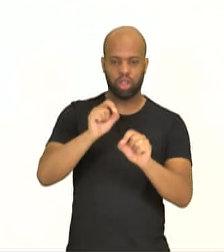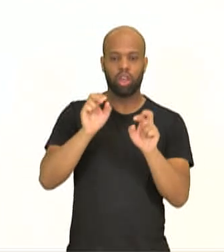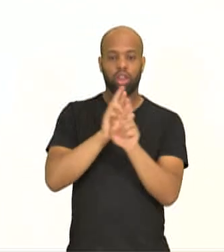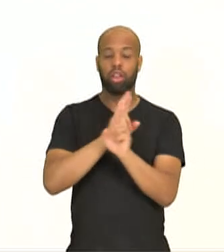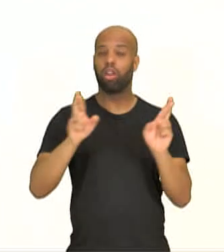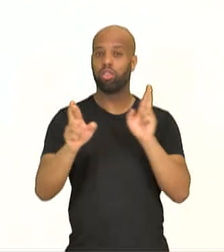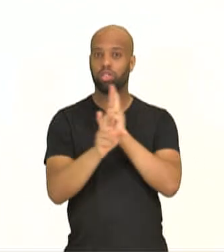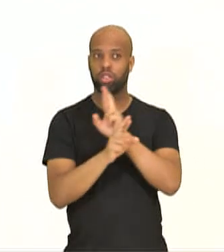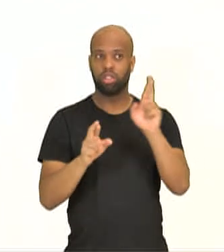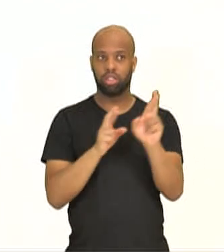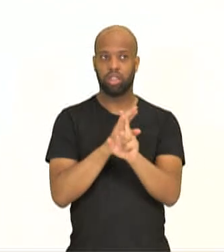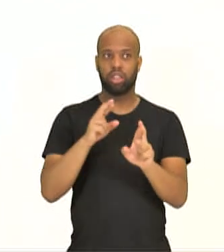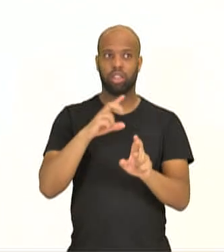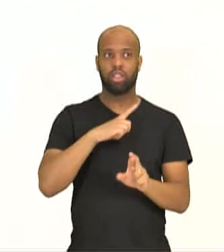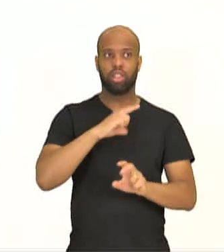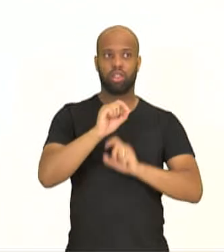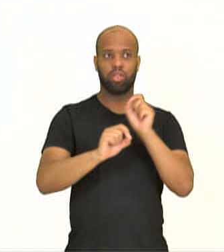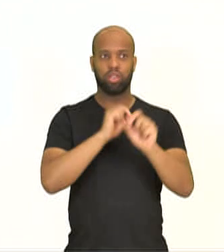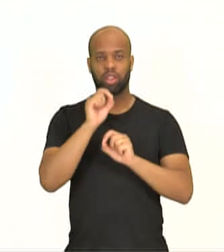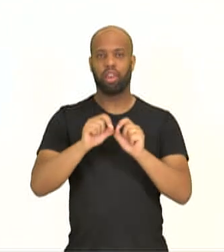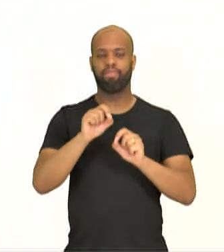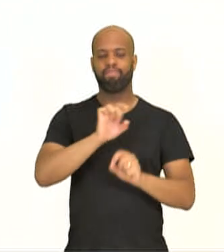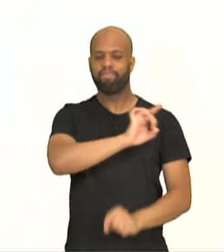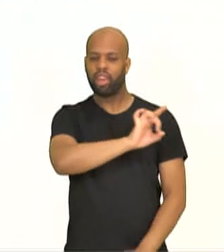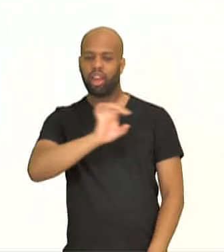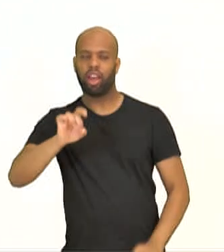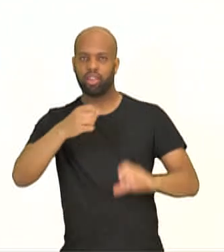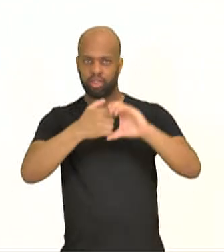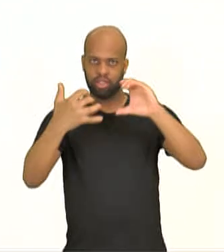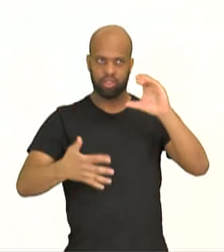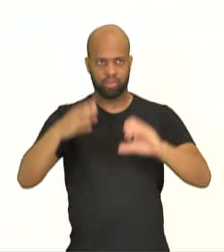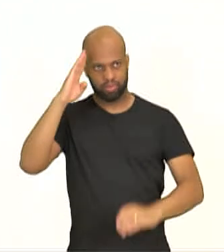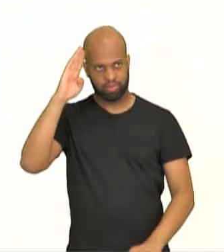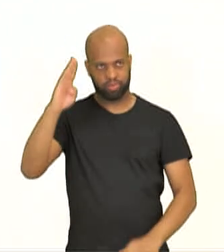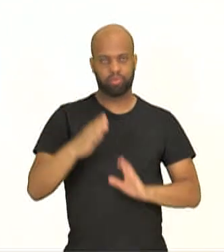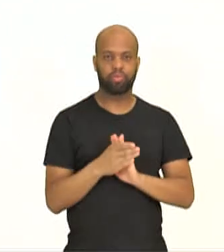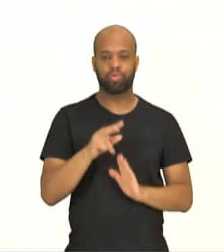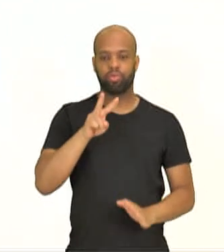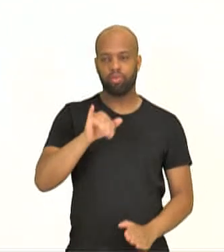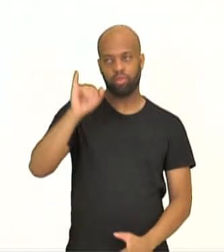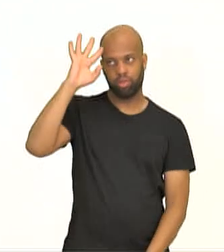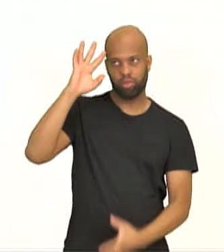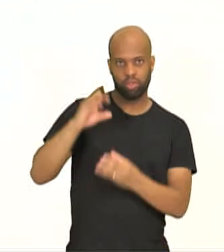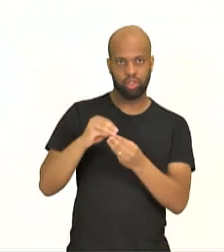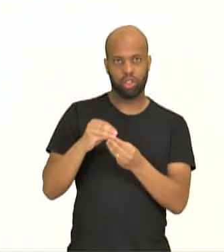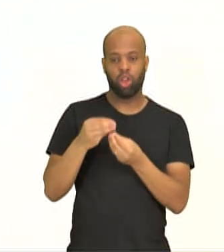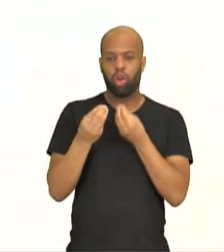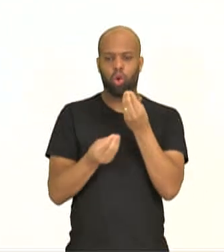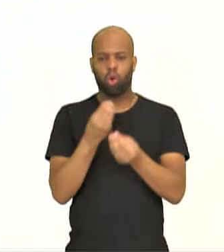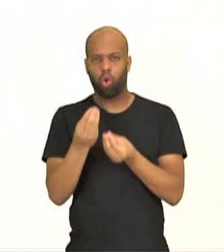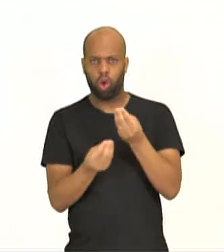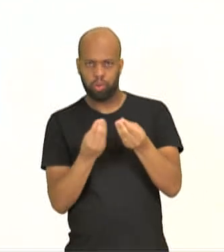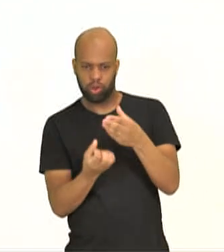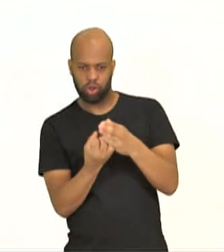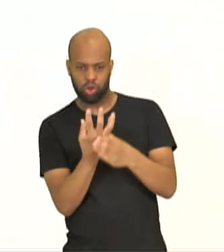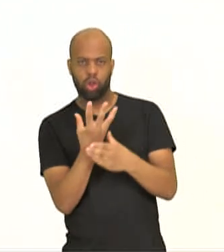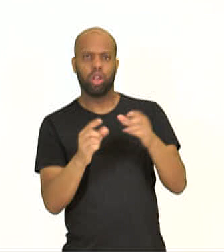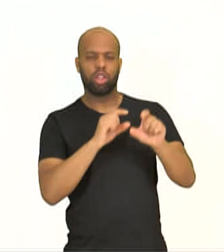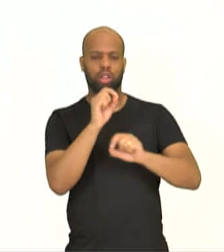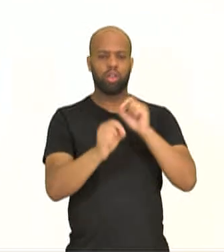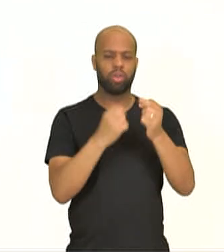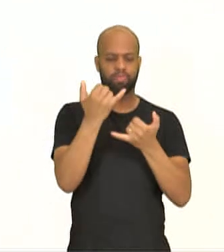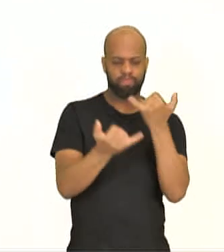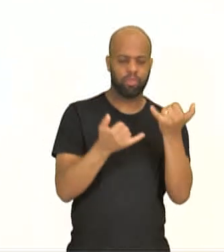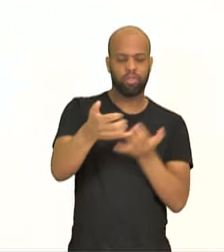peculiaridades, às suas características principais, entender a origem e o que são os jogos